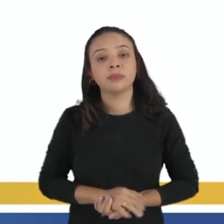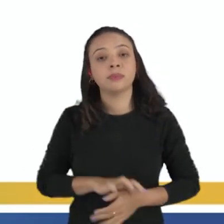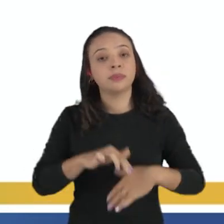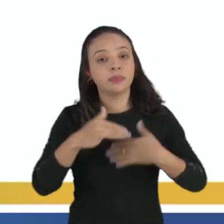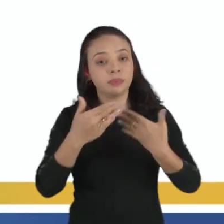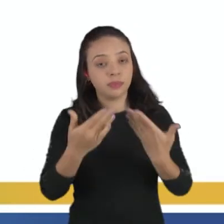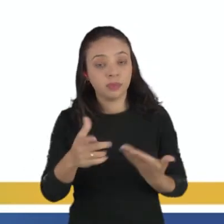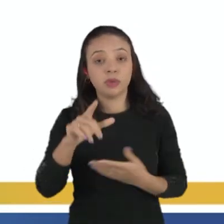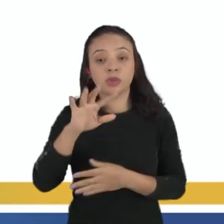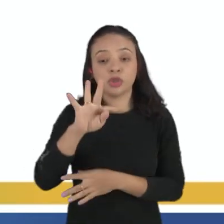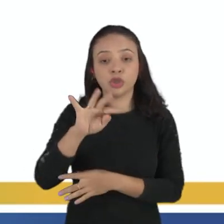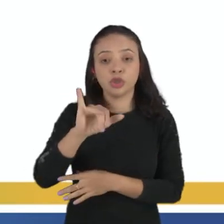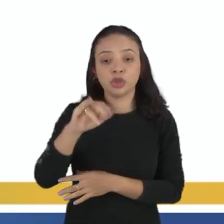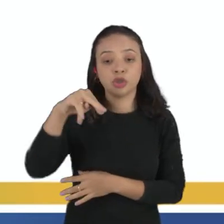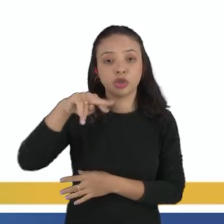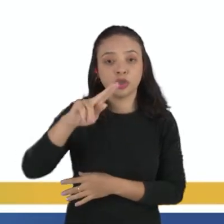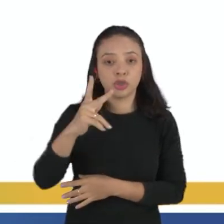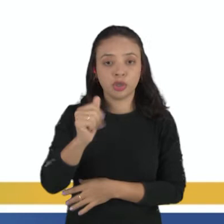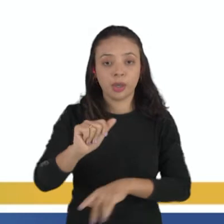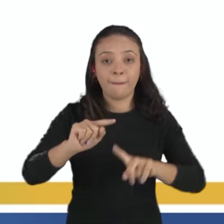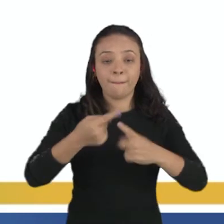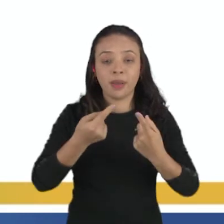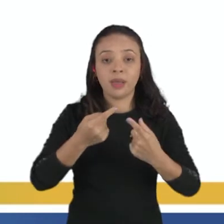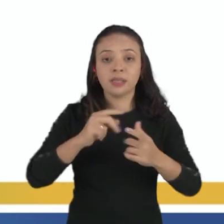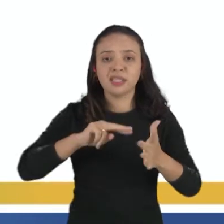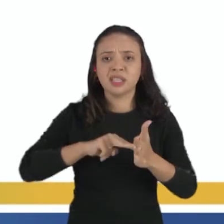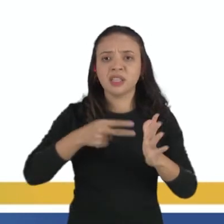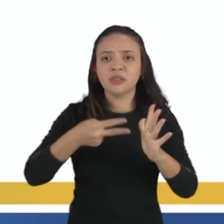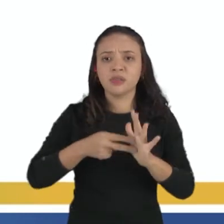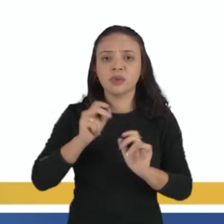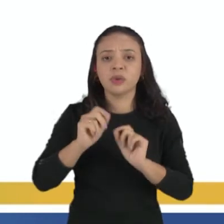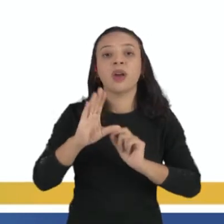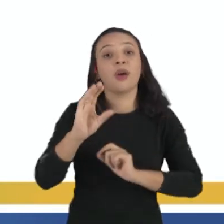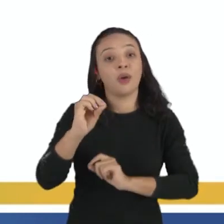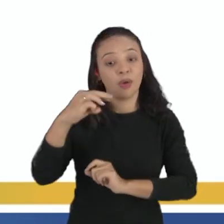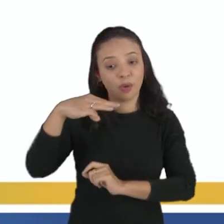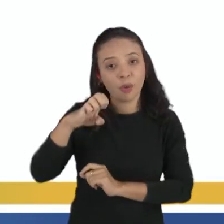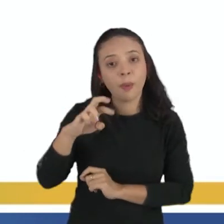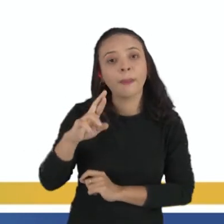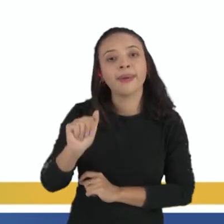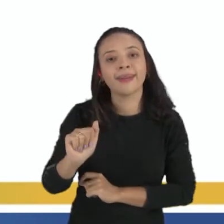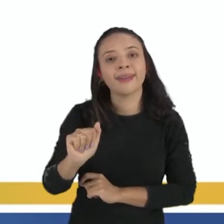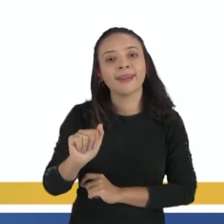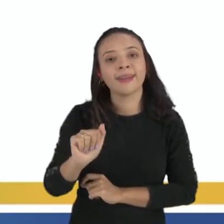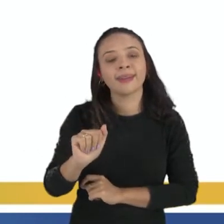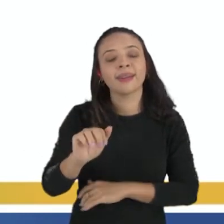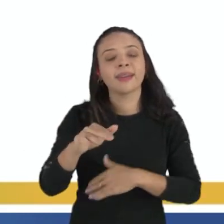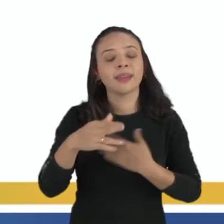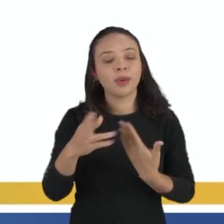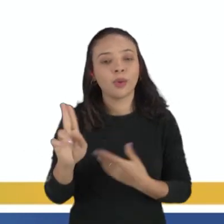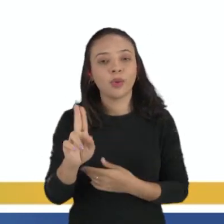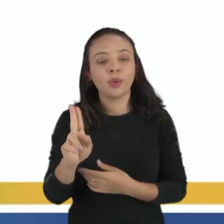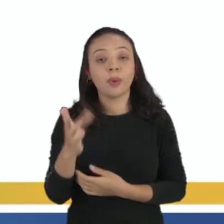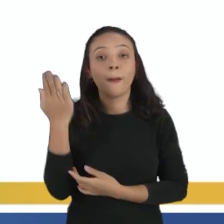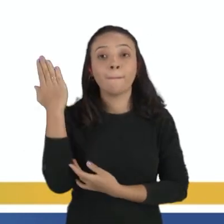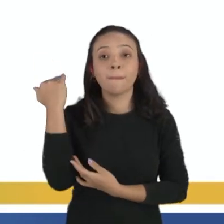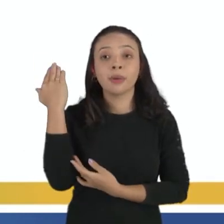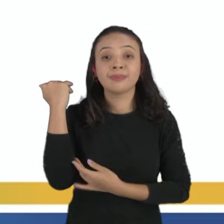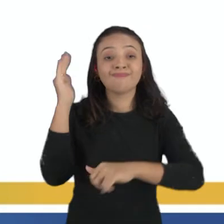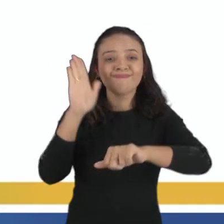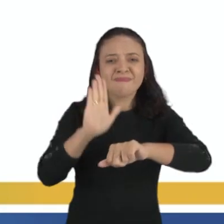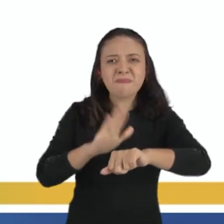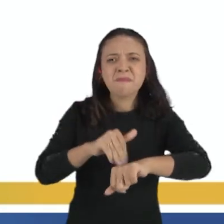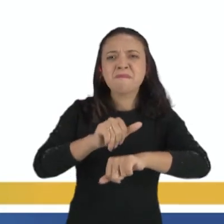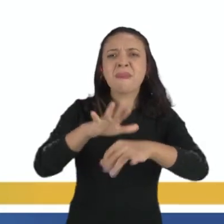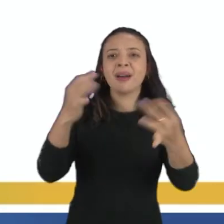locução, tinha comido, mas que equivale a comera. Chamamos de pretérito mais